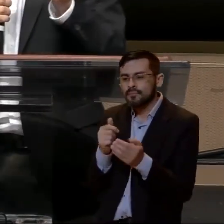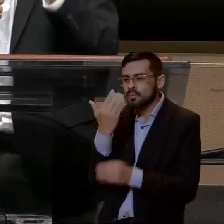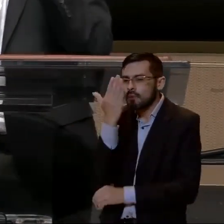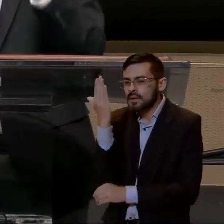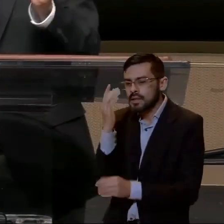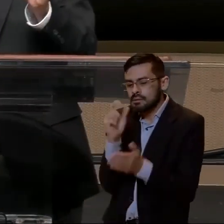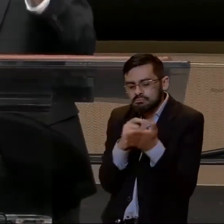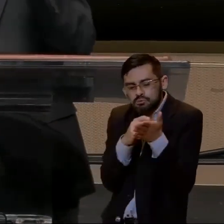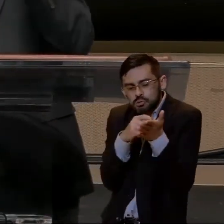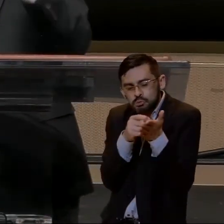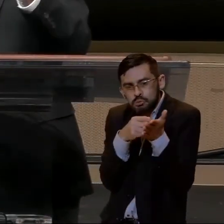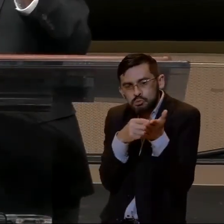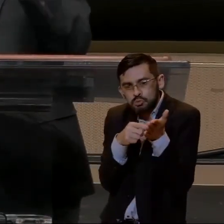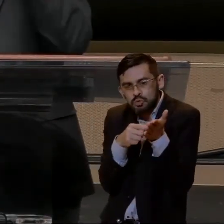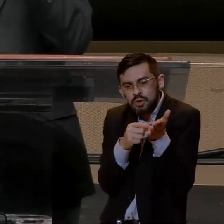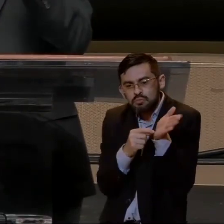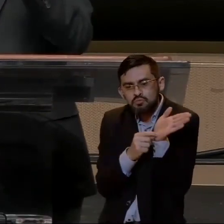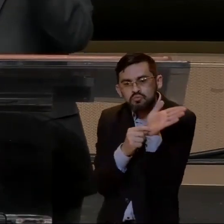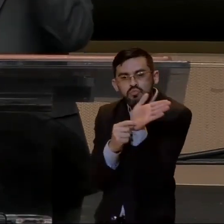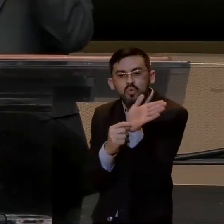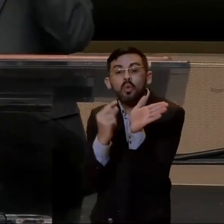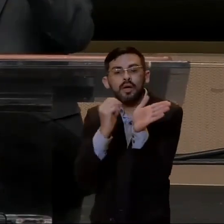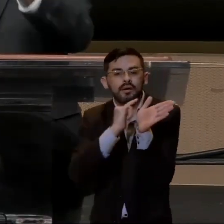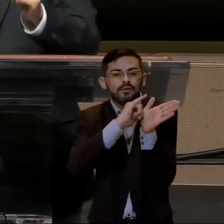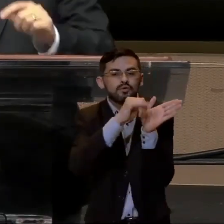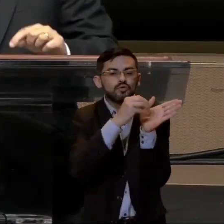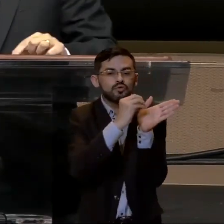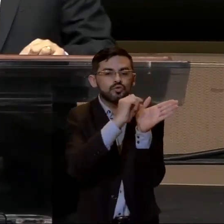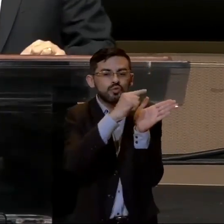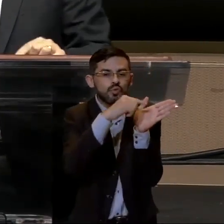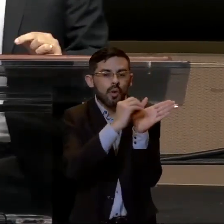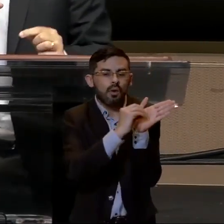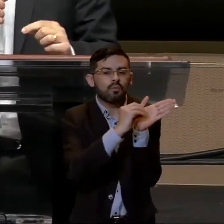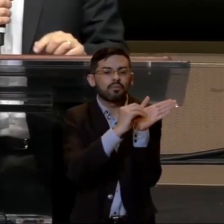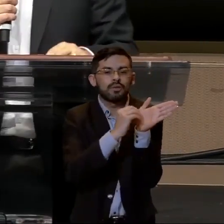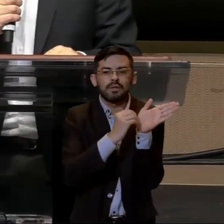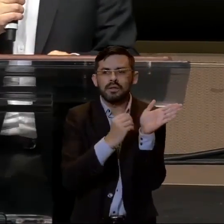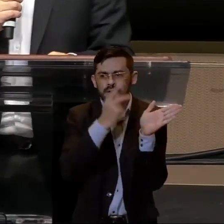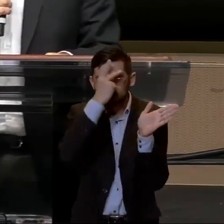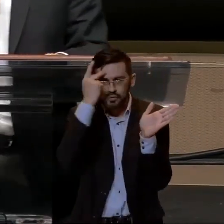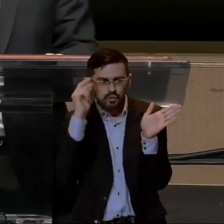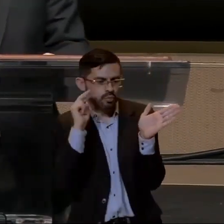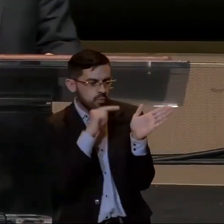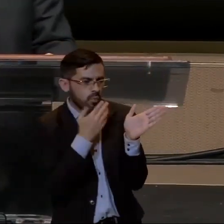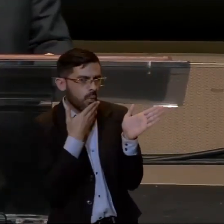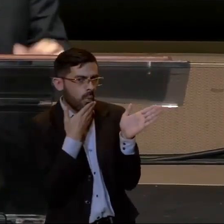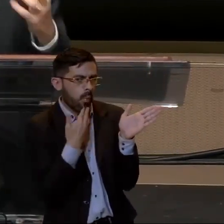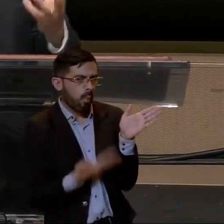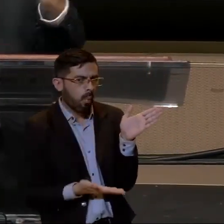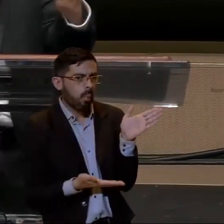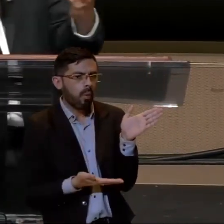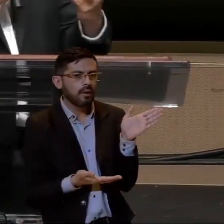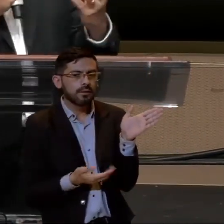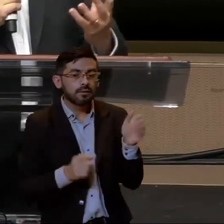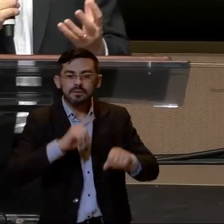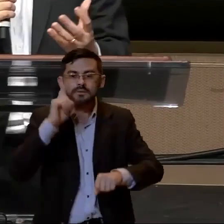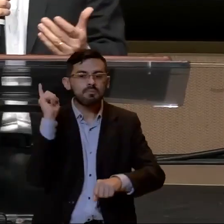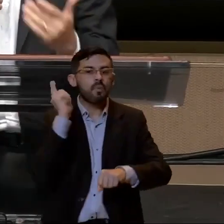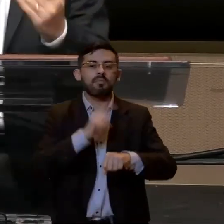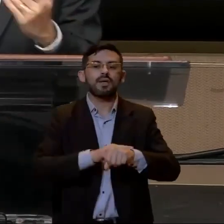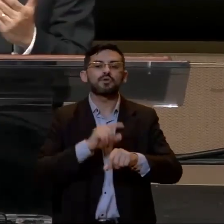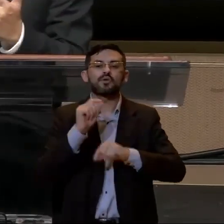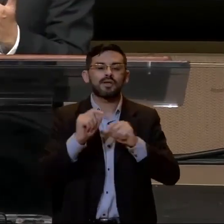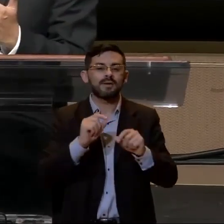escreveu: o nome dele é João. E todos ficaram muito admirados. E nesse